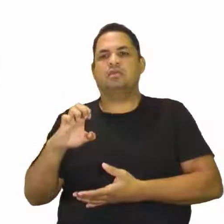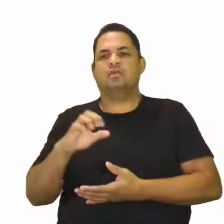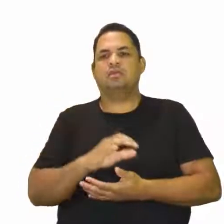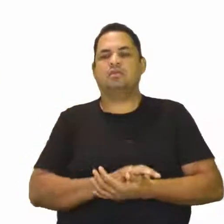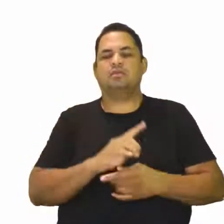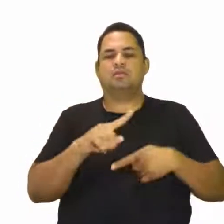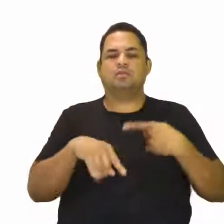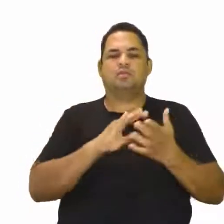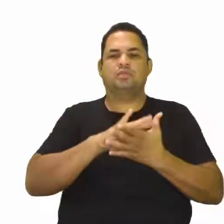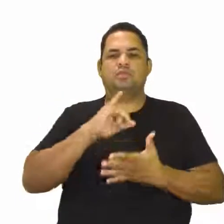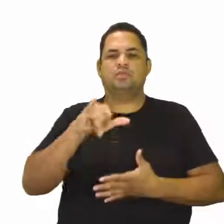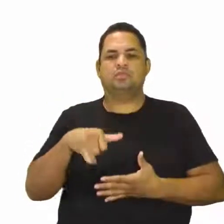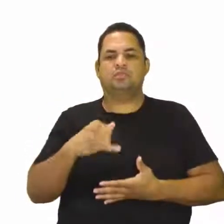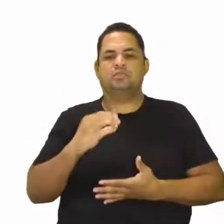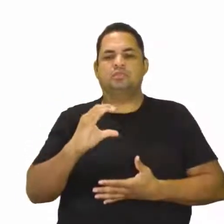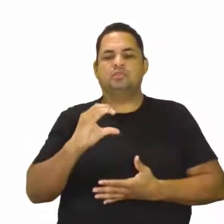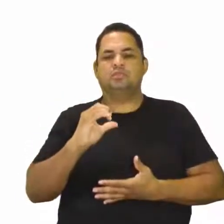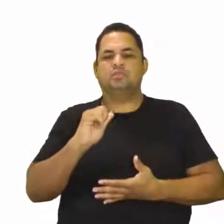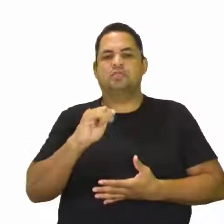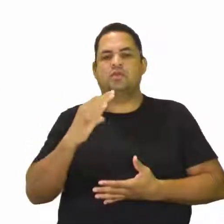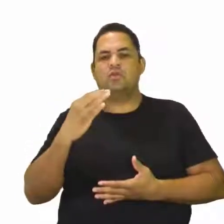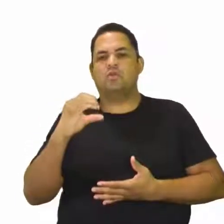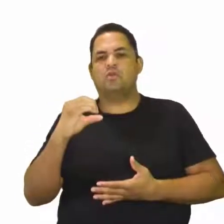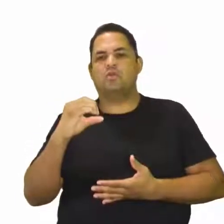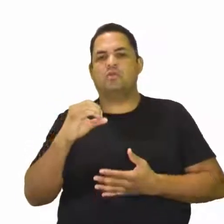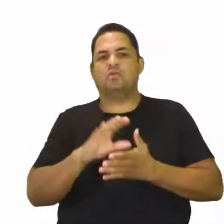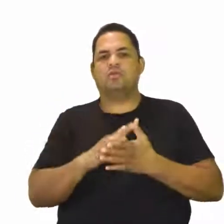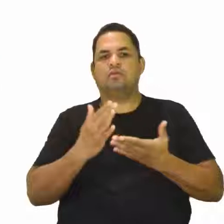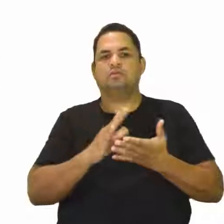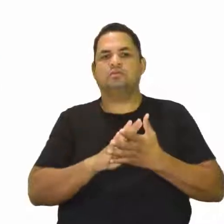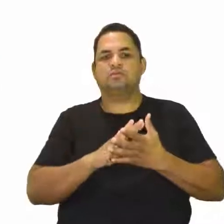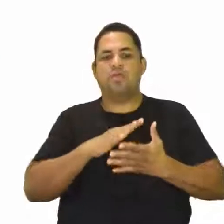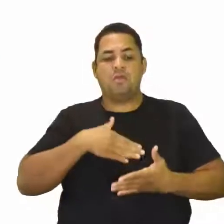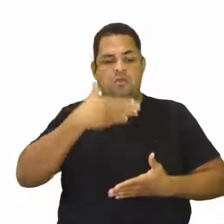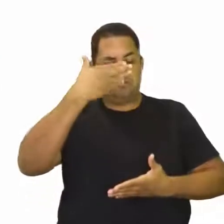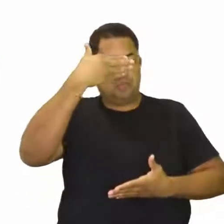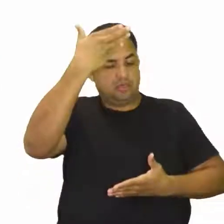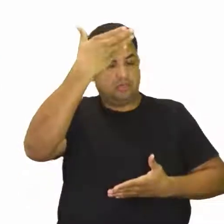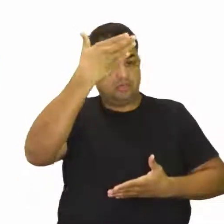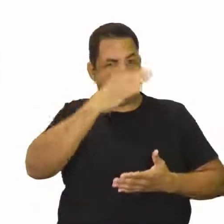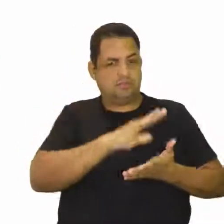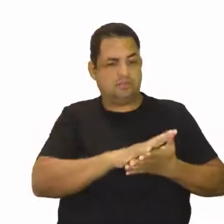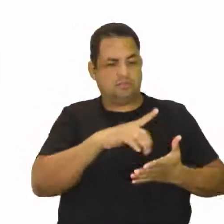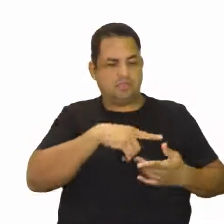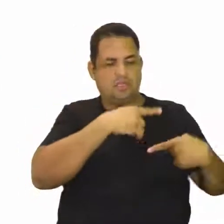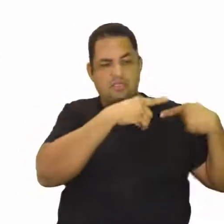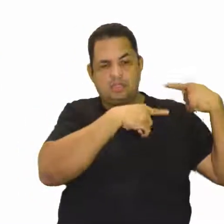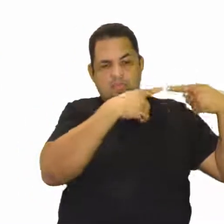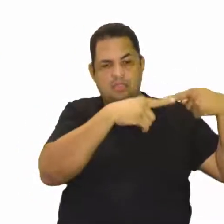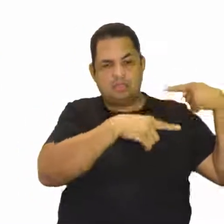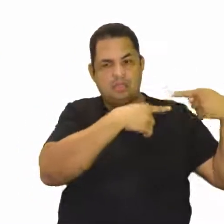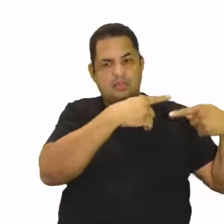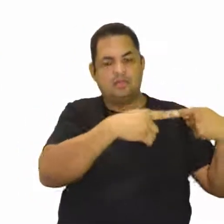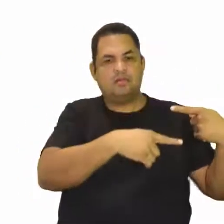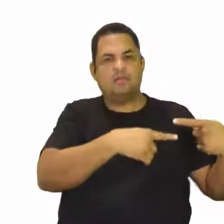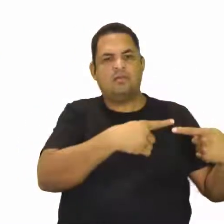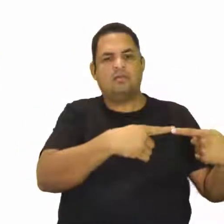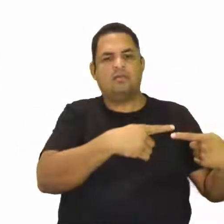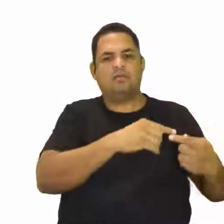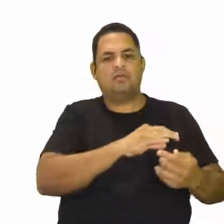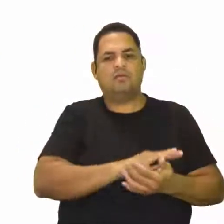depois Jacó e toda aquela descendência. E os árabes, eles têm a descendência aqui